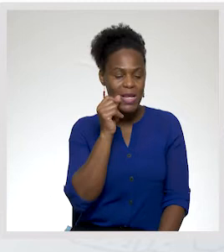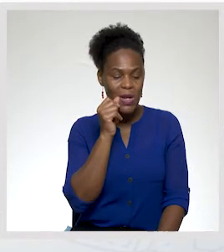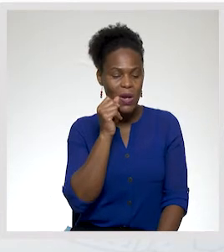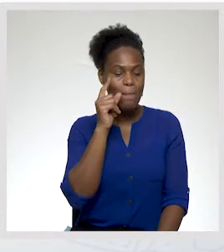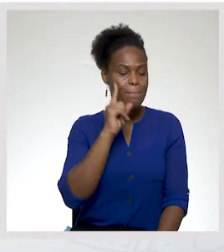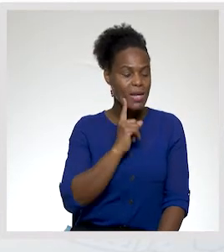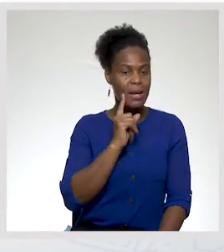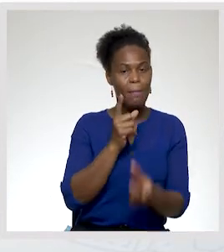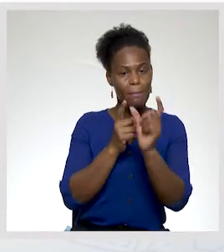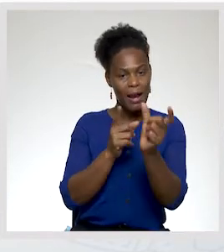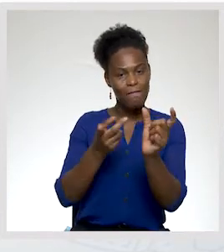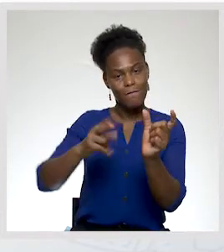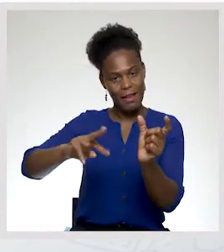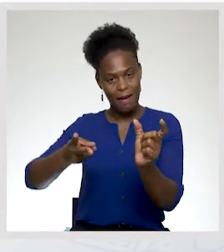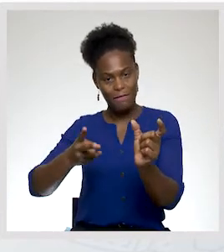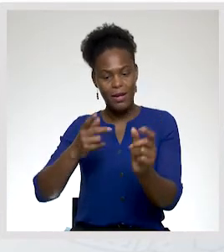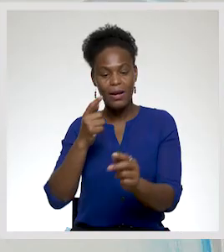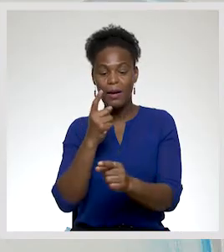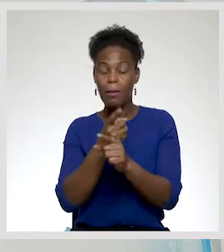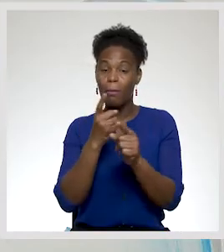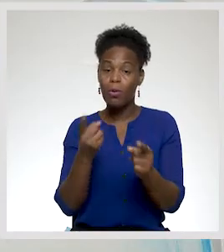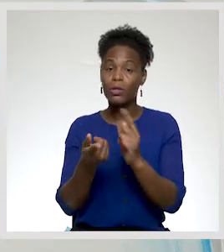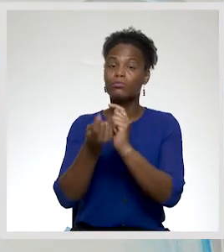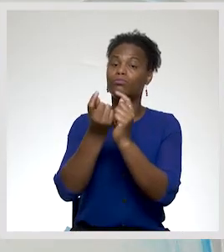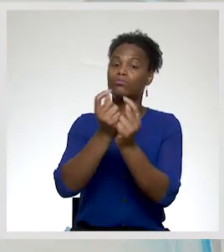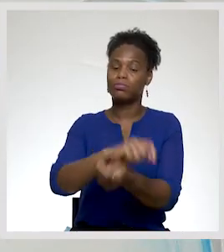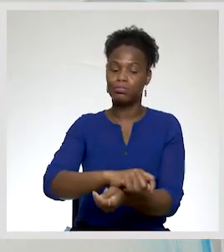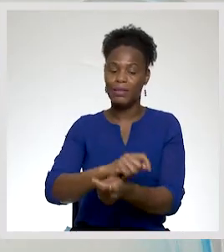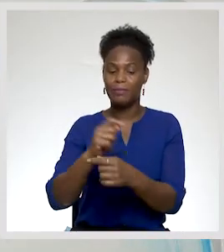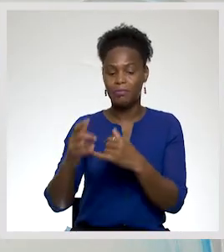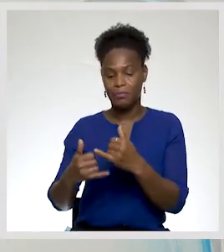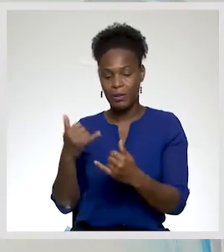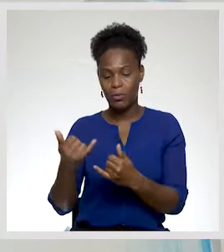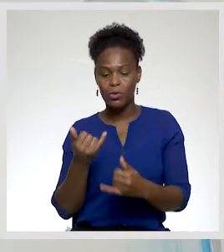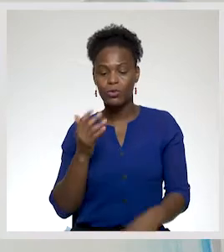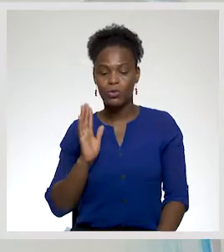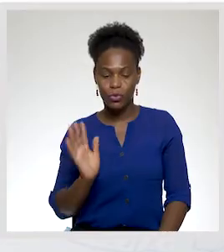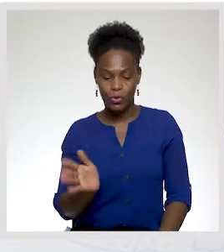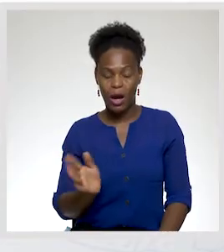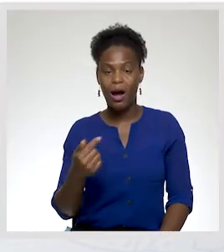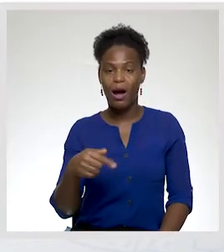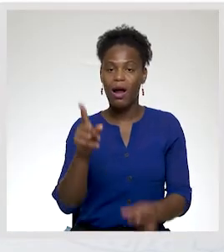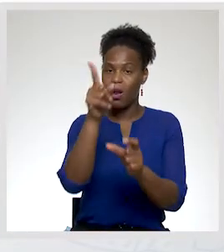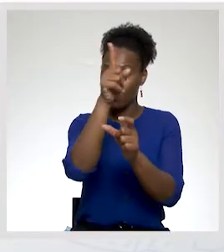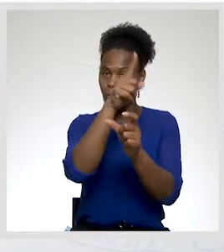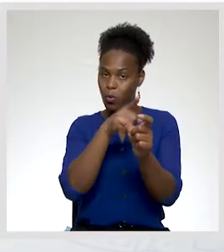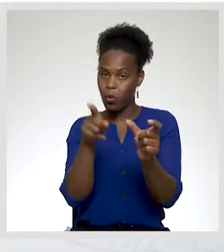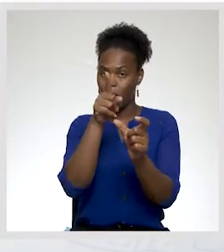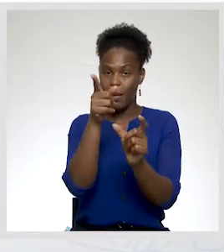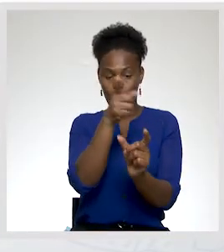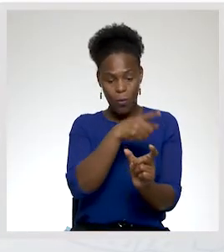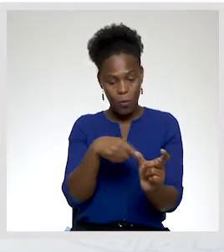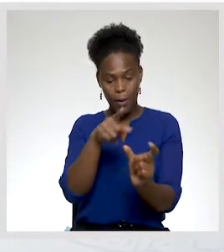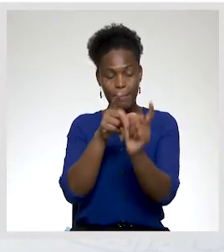palavra variável, porque muda. E temos ali já circulado a